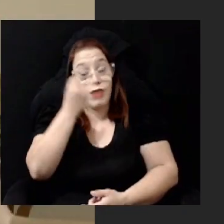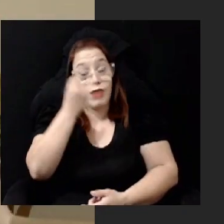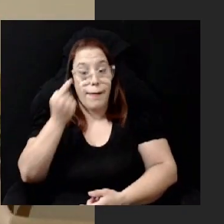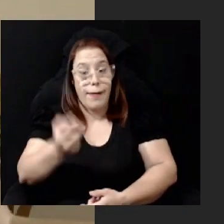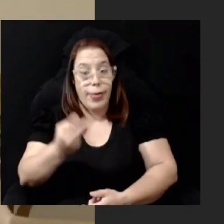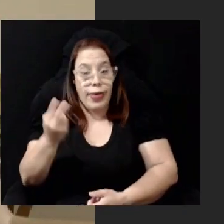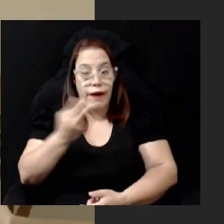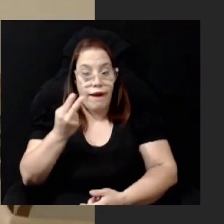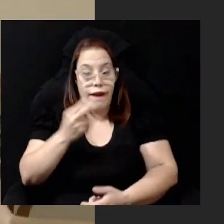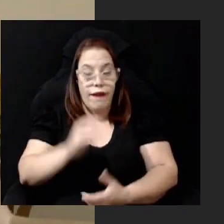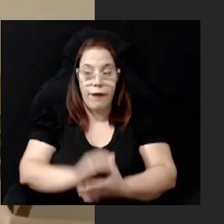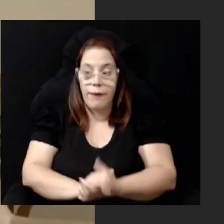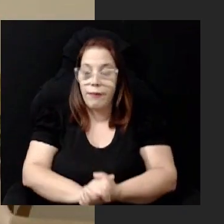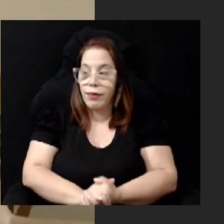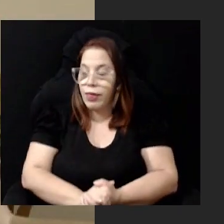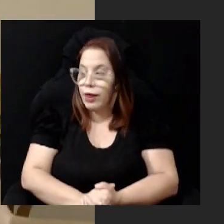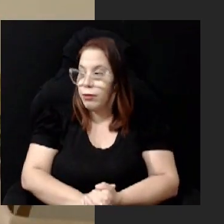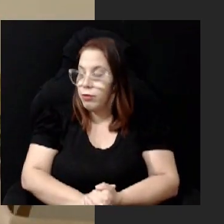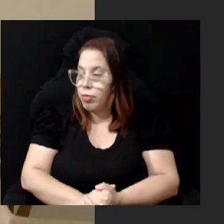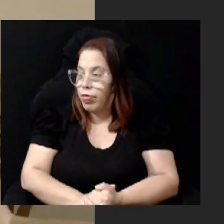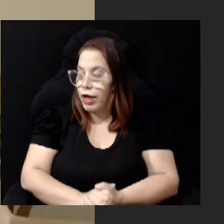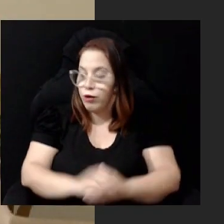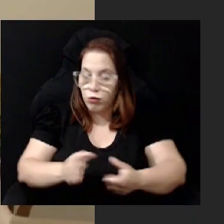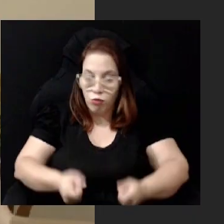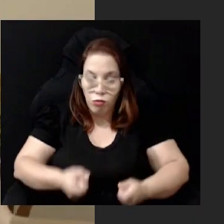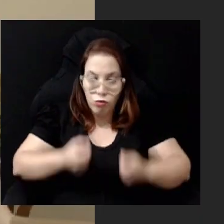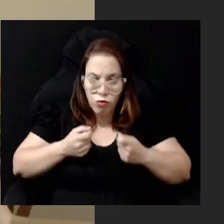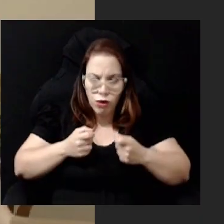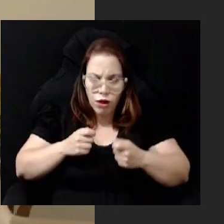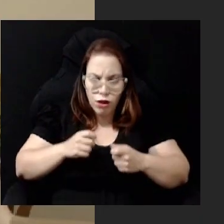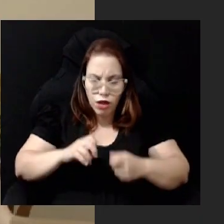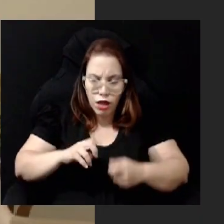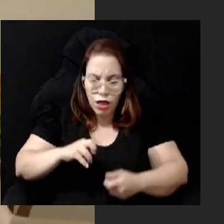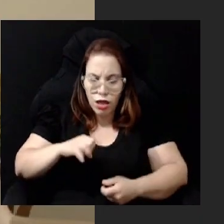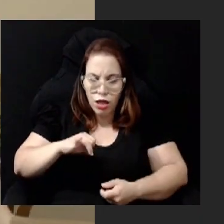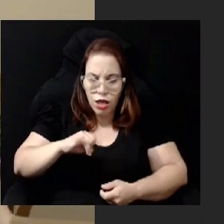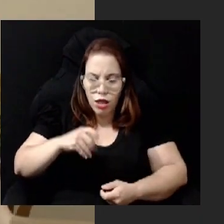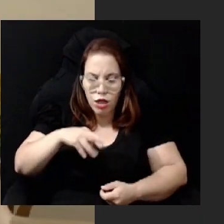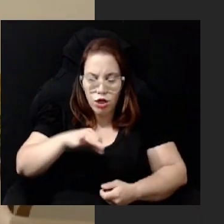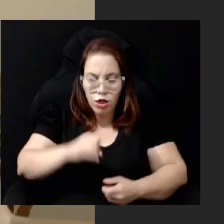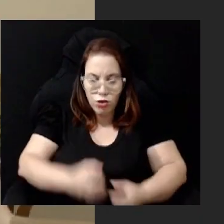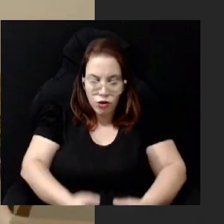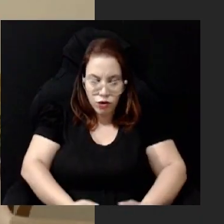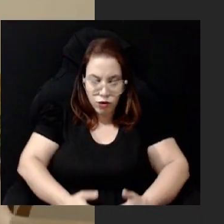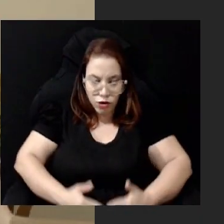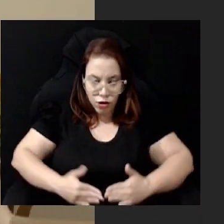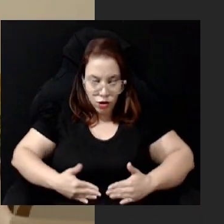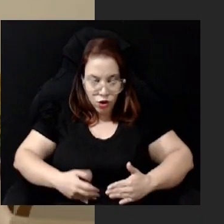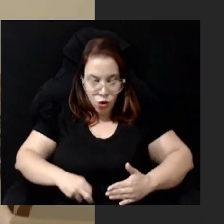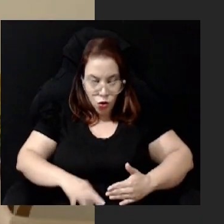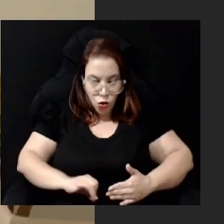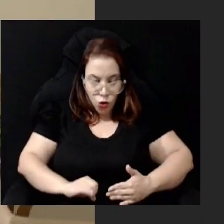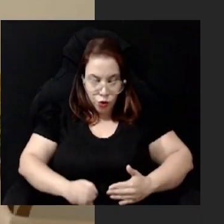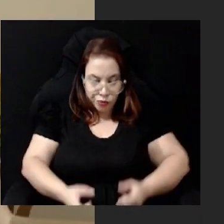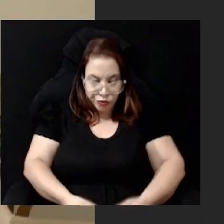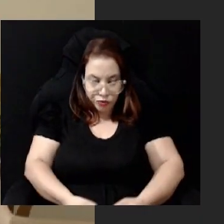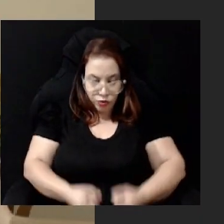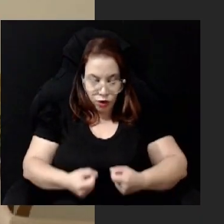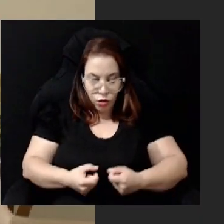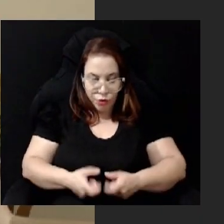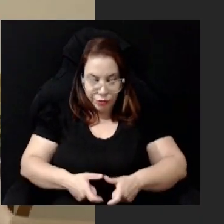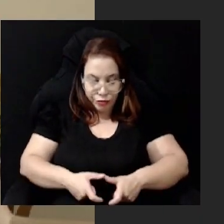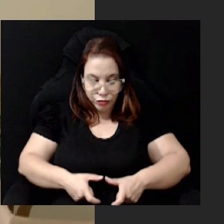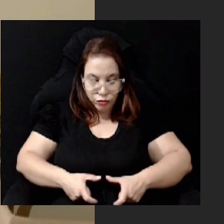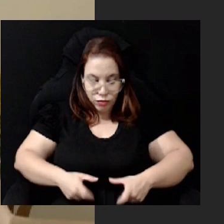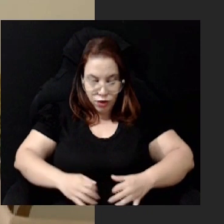desses dois, a gente pode alencar os tumores de intestino, então os cânceres de cólon e reto, e que vem aumentando muito